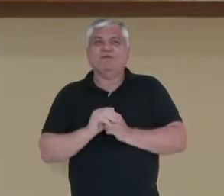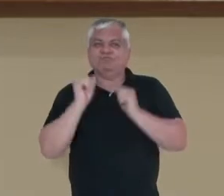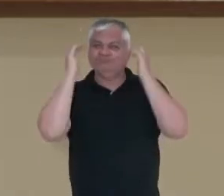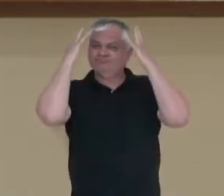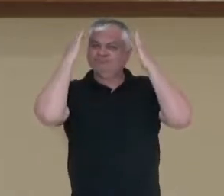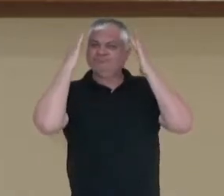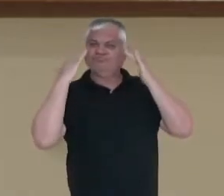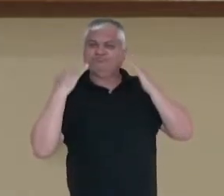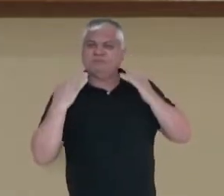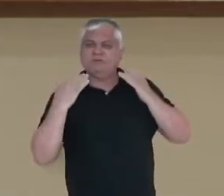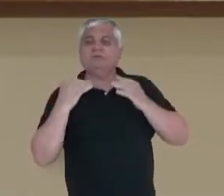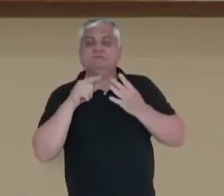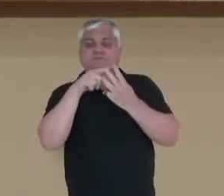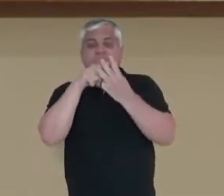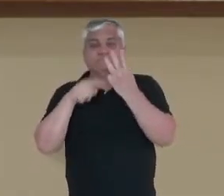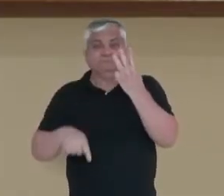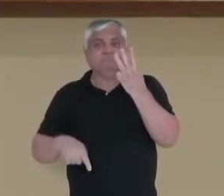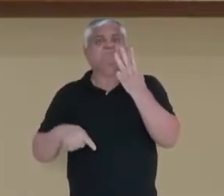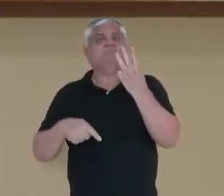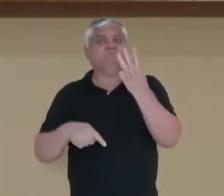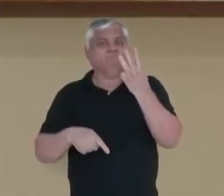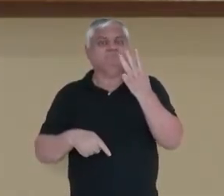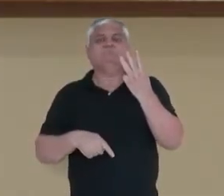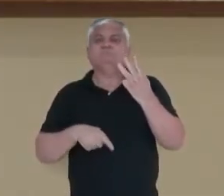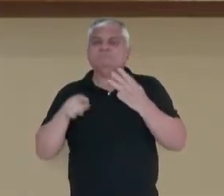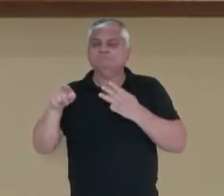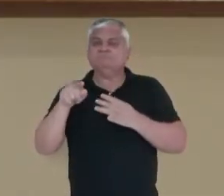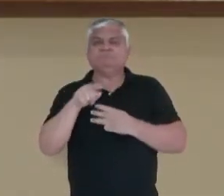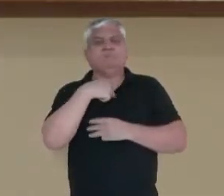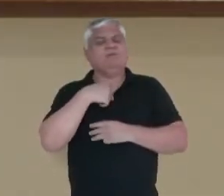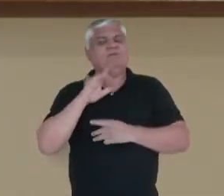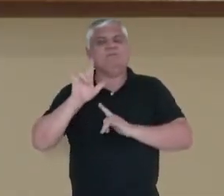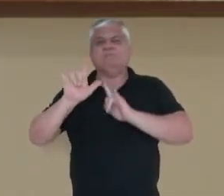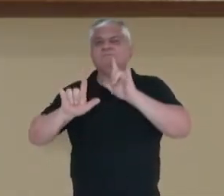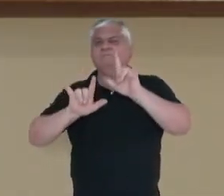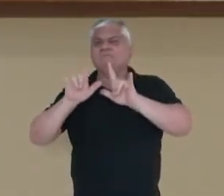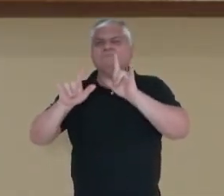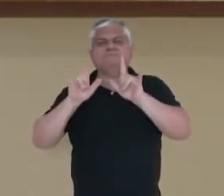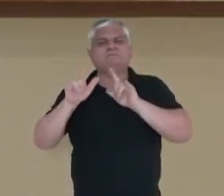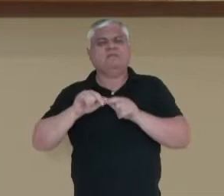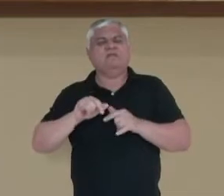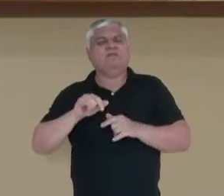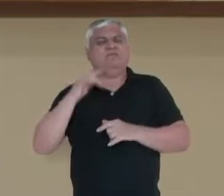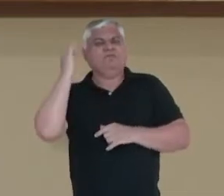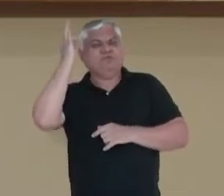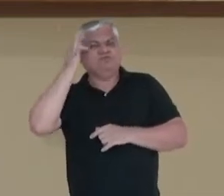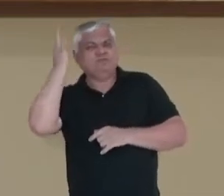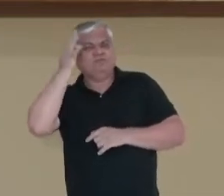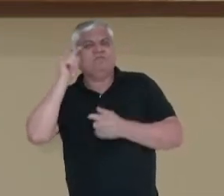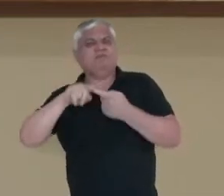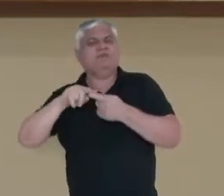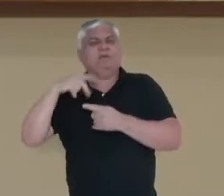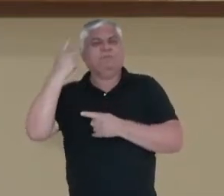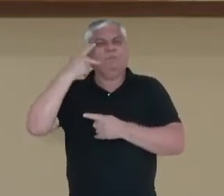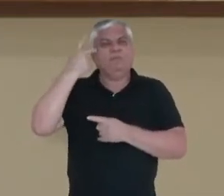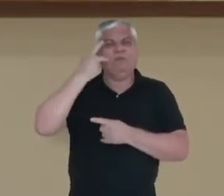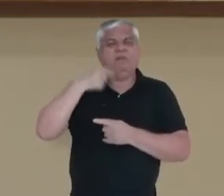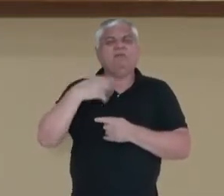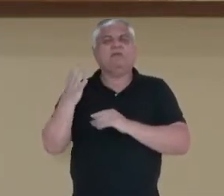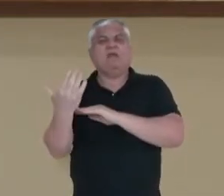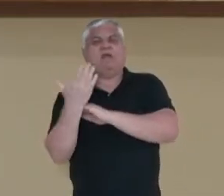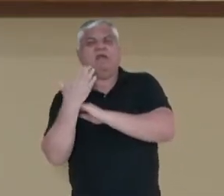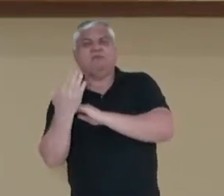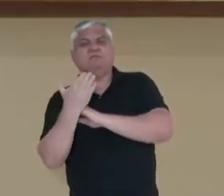filósofos muito instigantes, né? Sou apaixonada por filosofia política. Tenho certeza que isso aqui nos